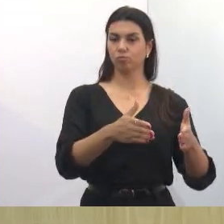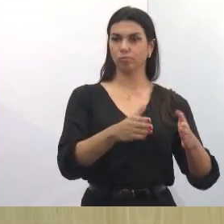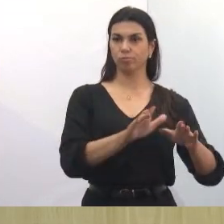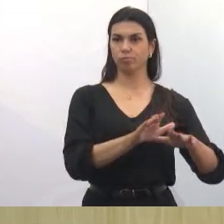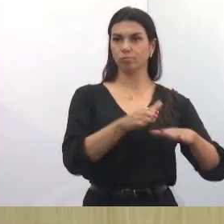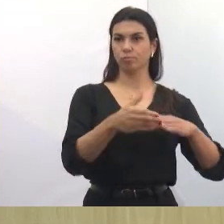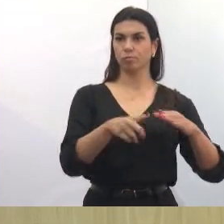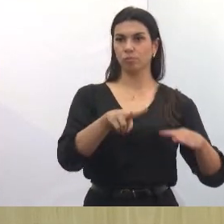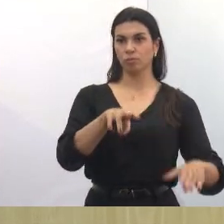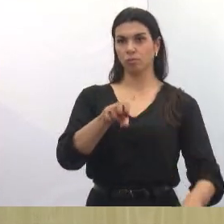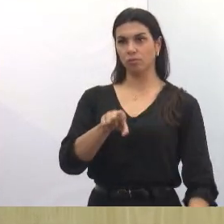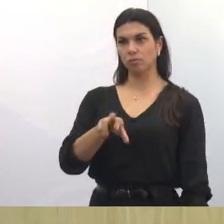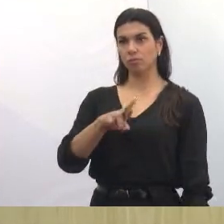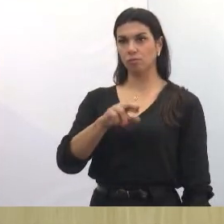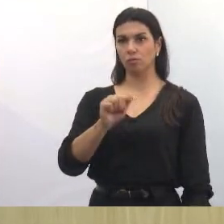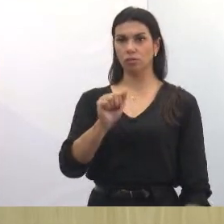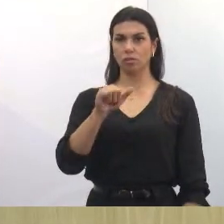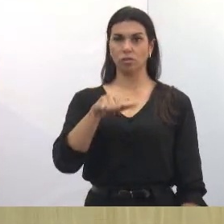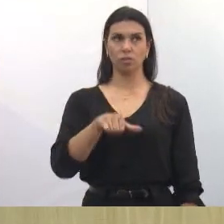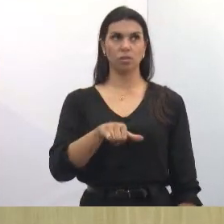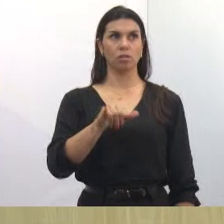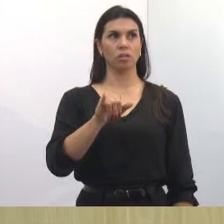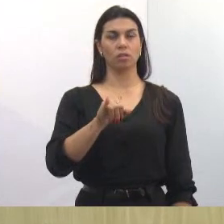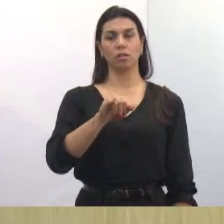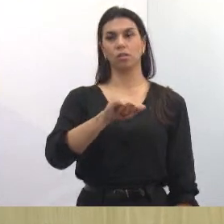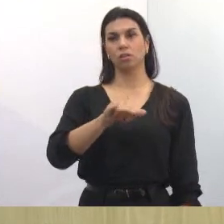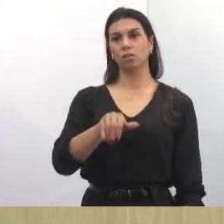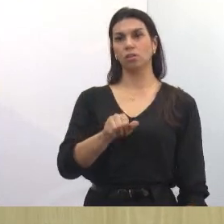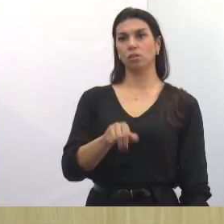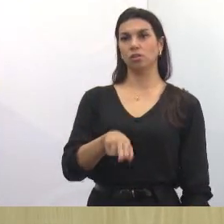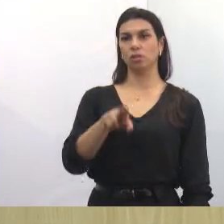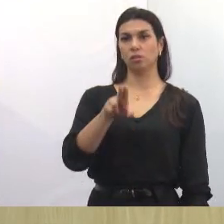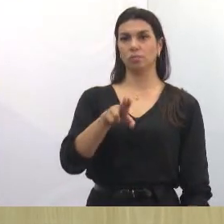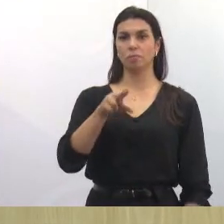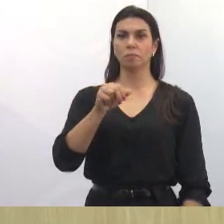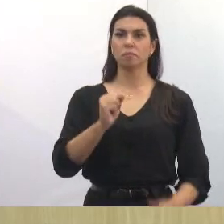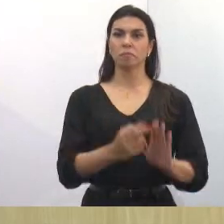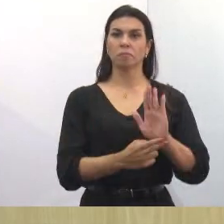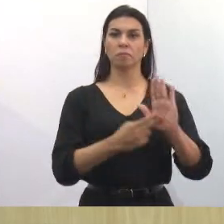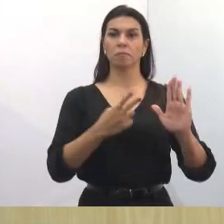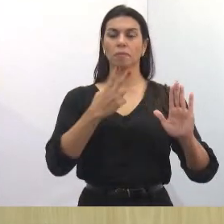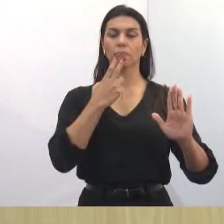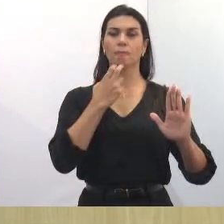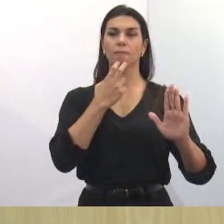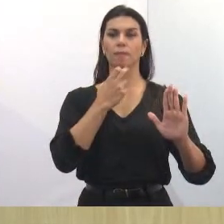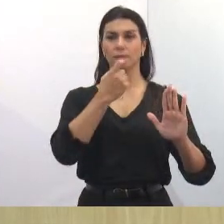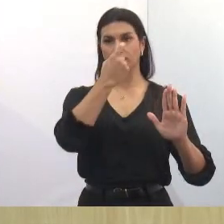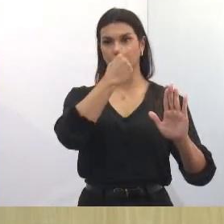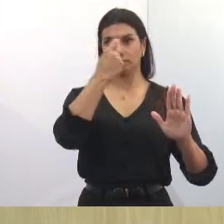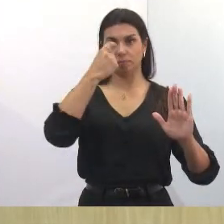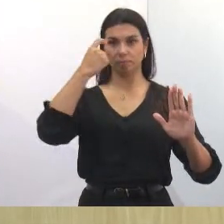Veranejal, neste município. Autoria, vereador Valmir do Parque